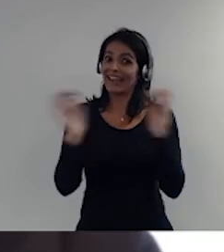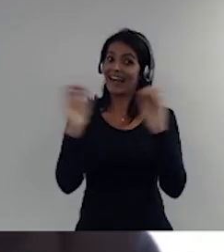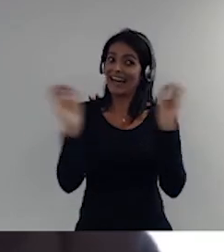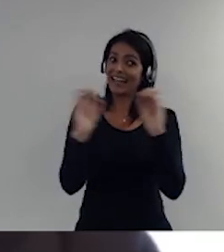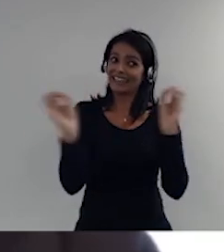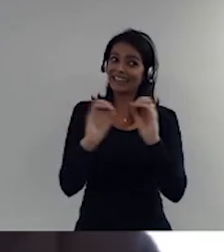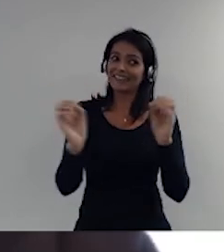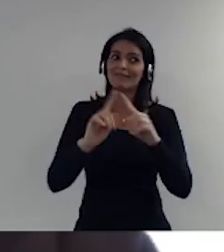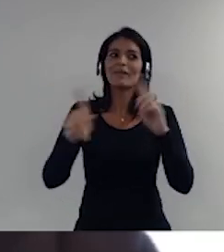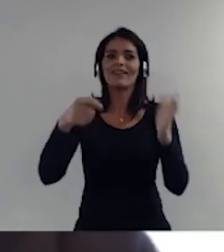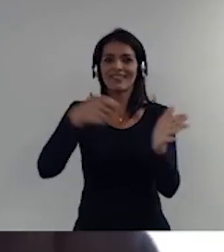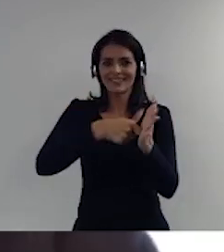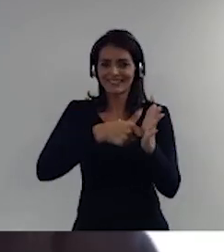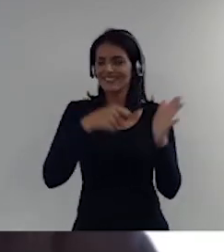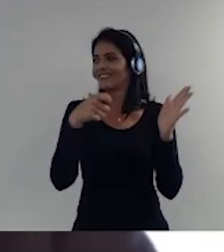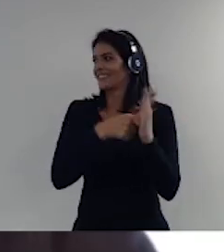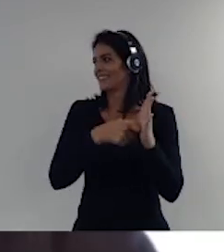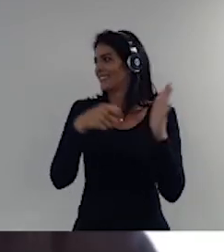sim,